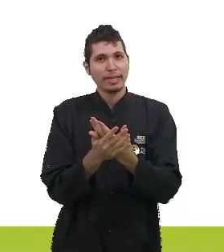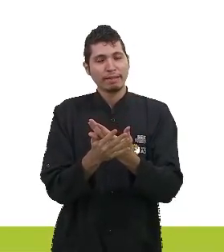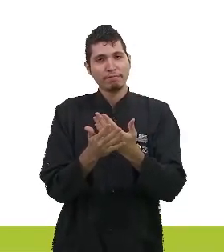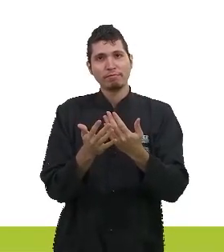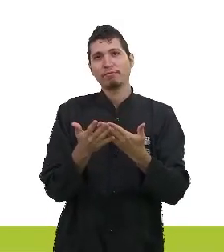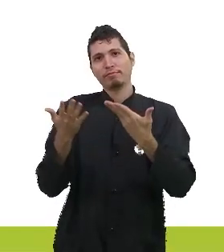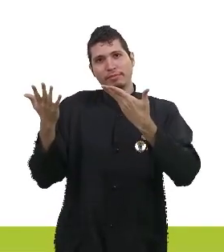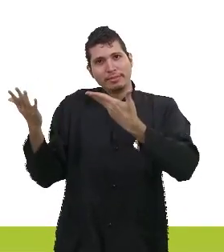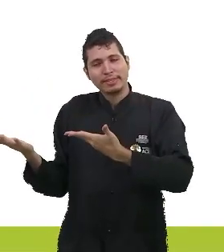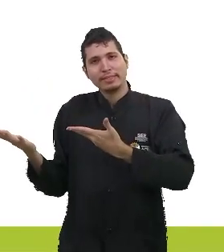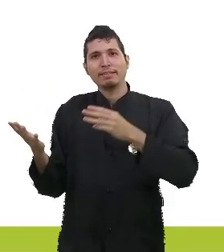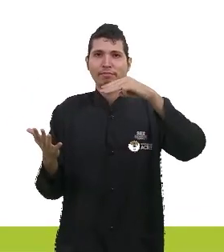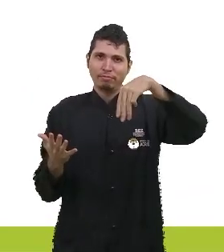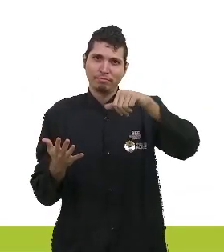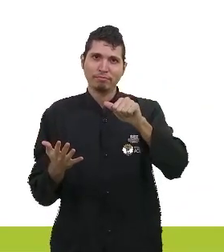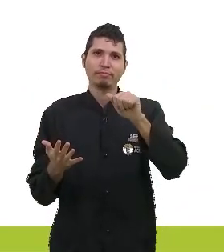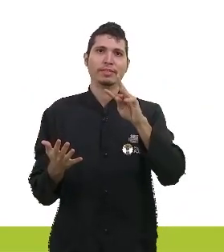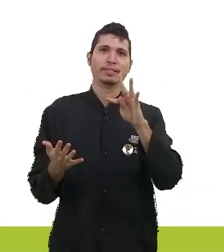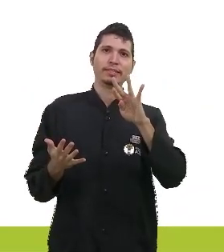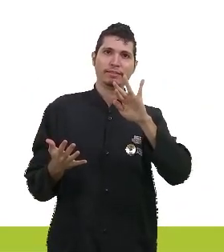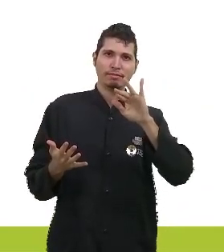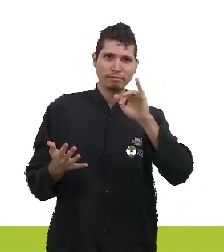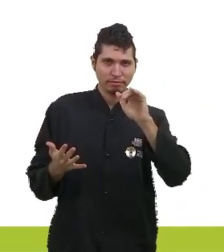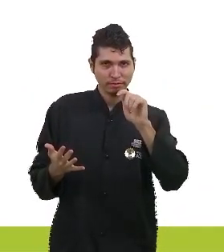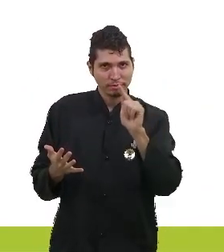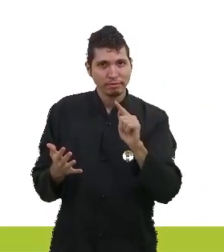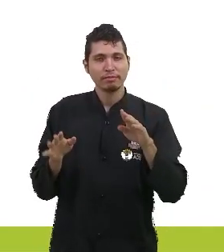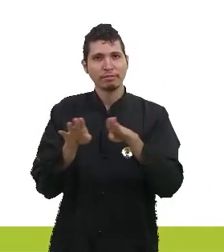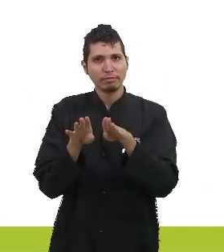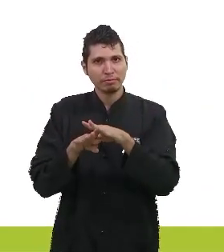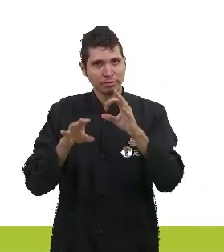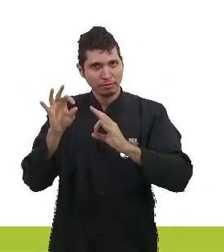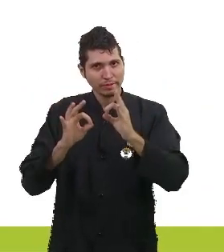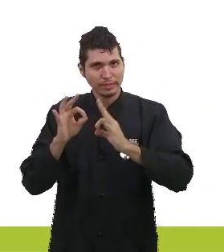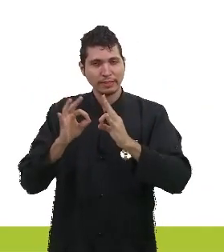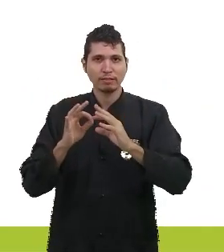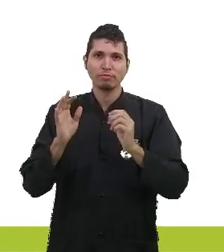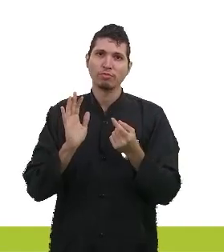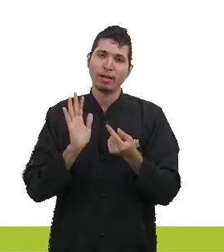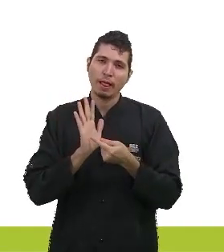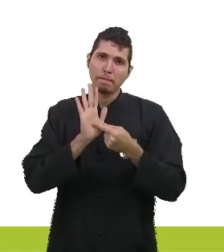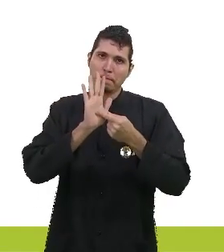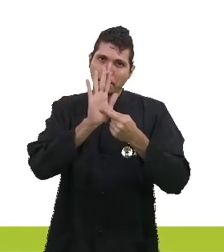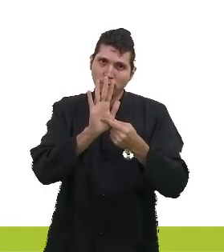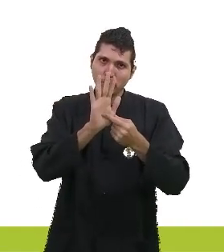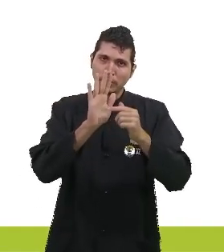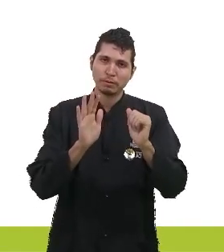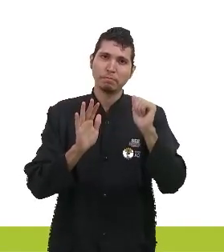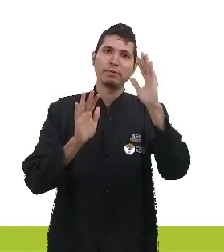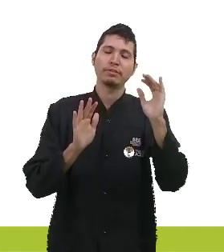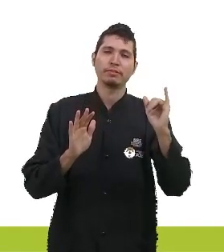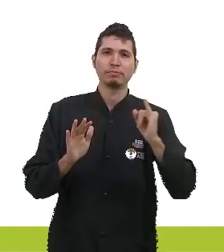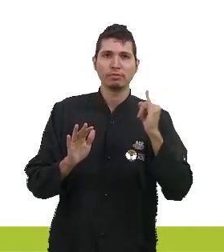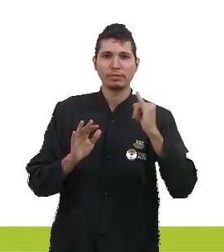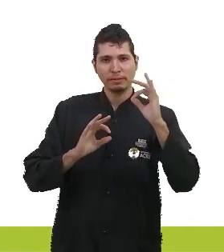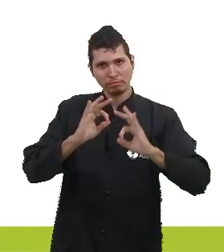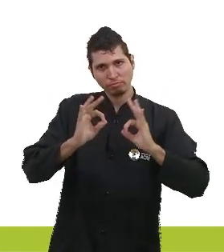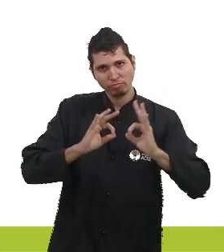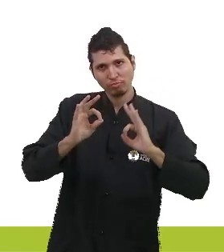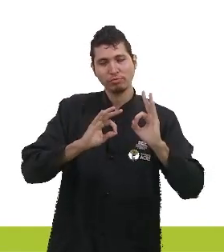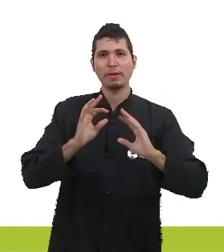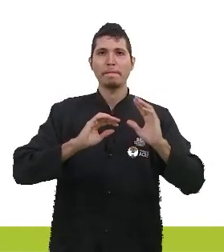de decisão. A matriz fornece uma estrutura clara para você decidir quais ações devem ser executadas primeiro, evitando